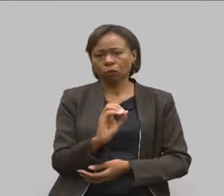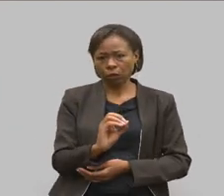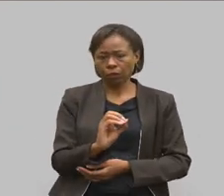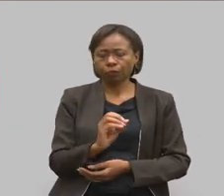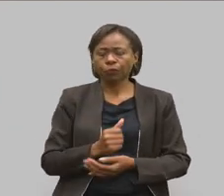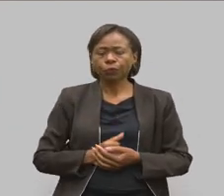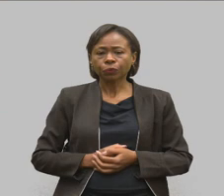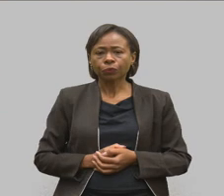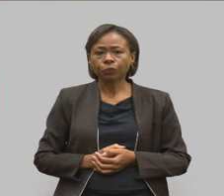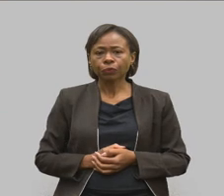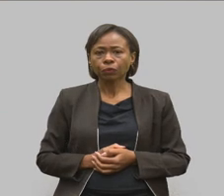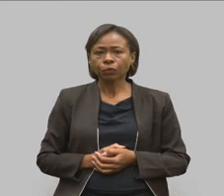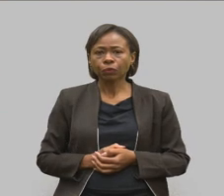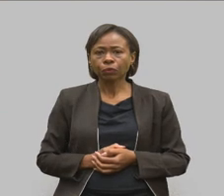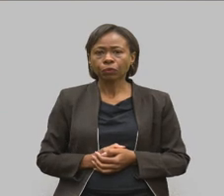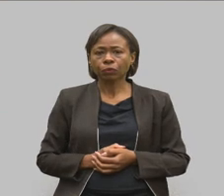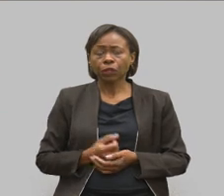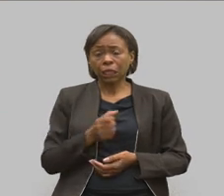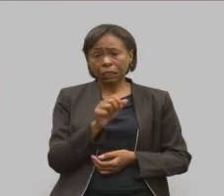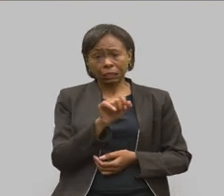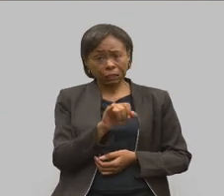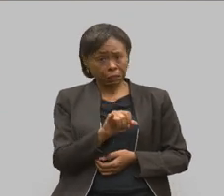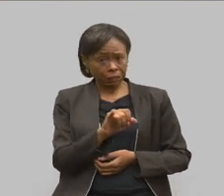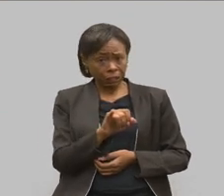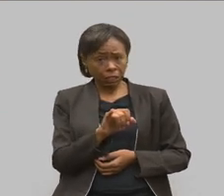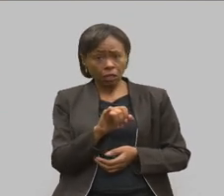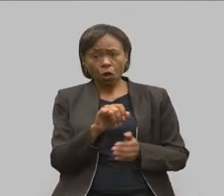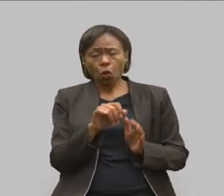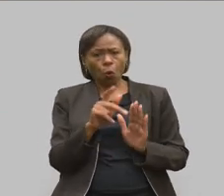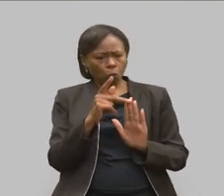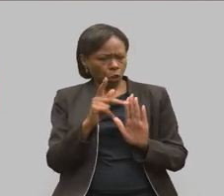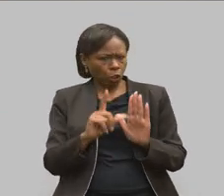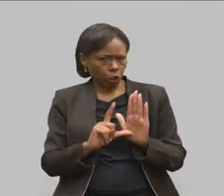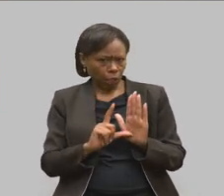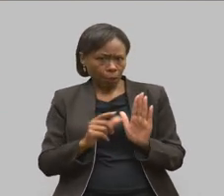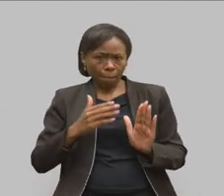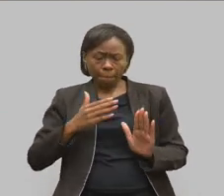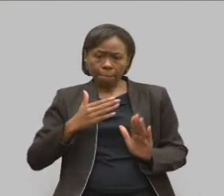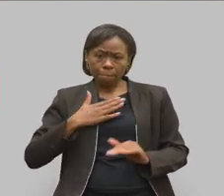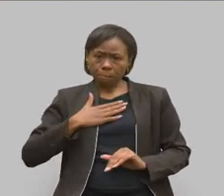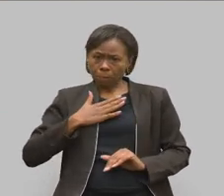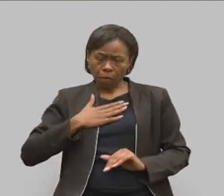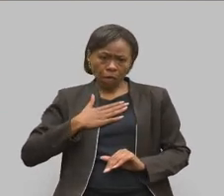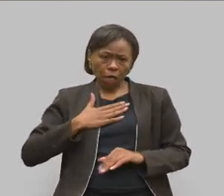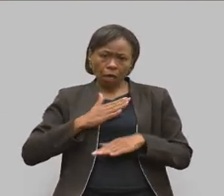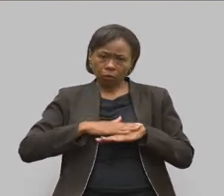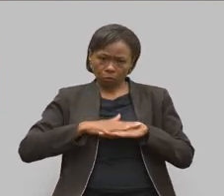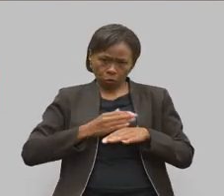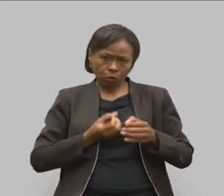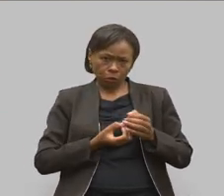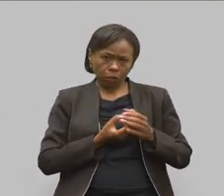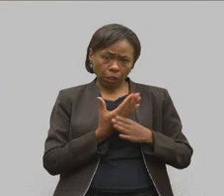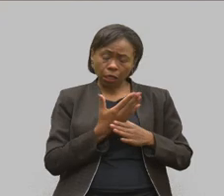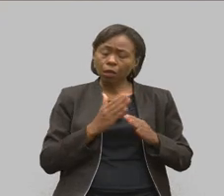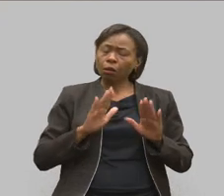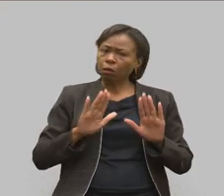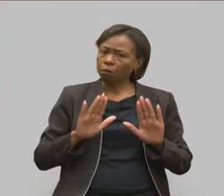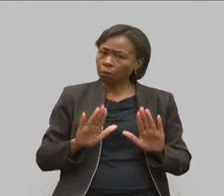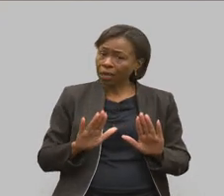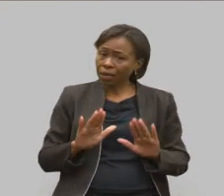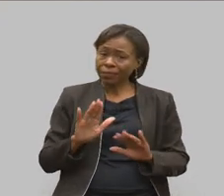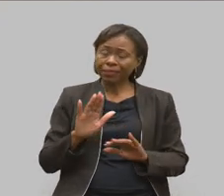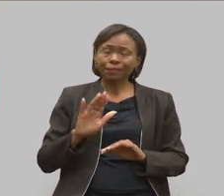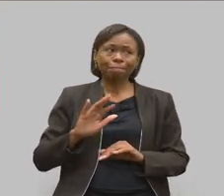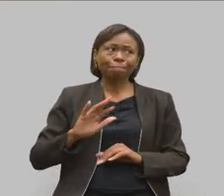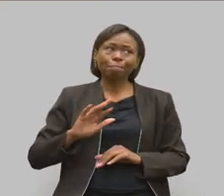independente do projeto ser de minha autoria é importante dizer que não basta